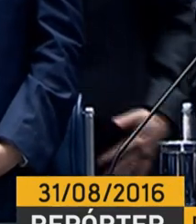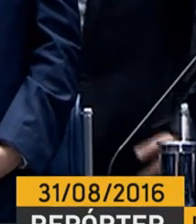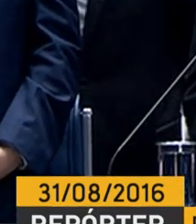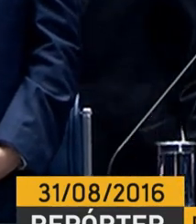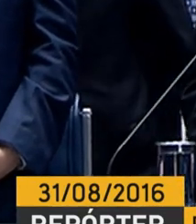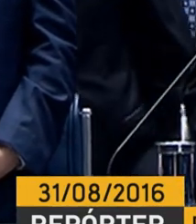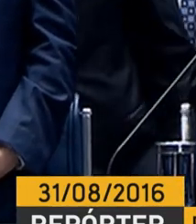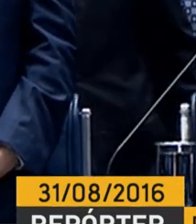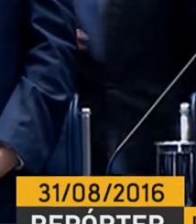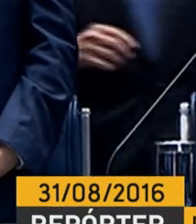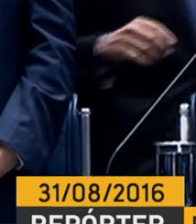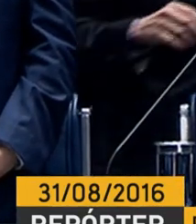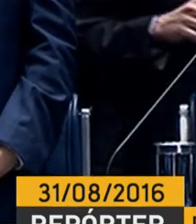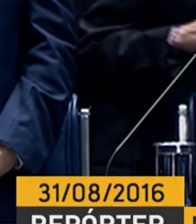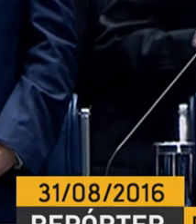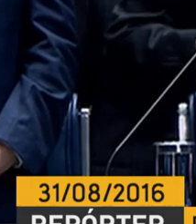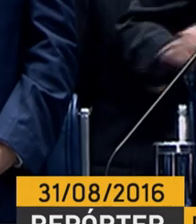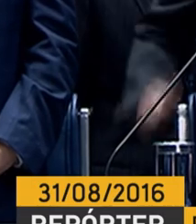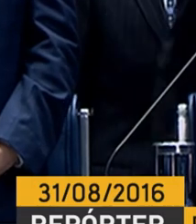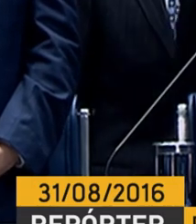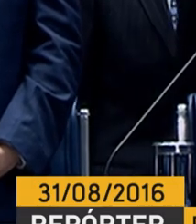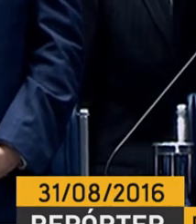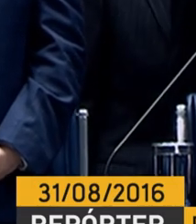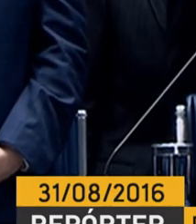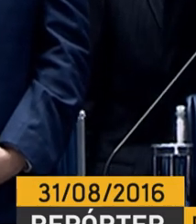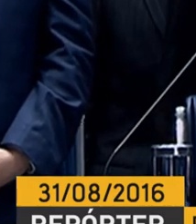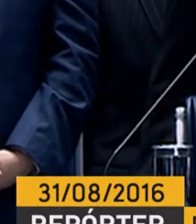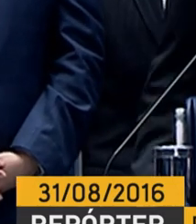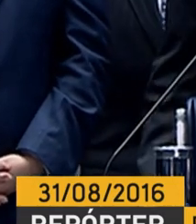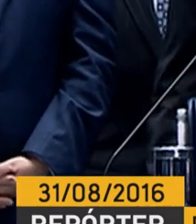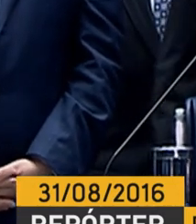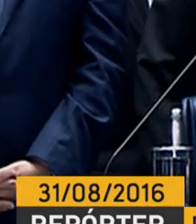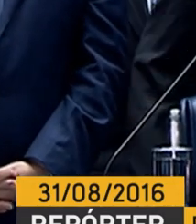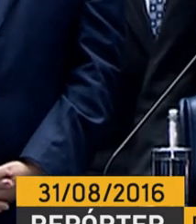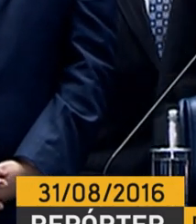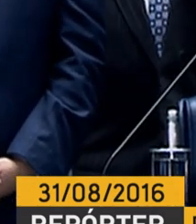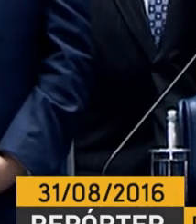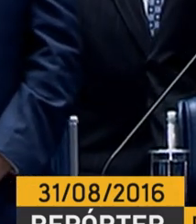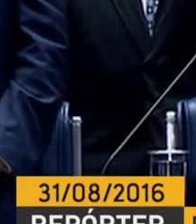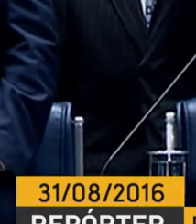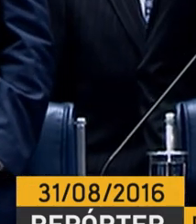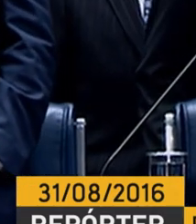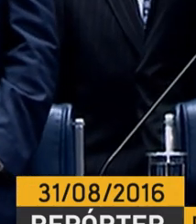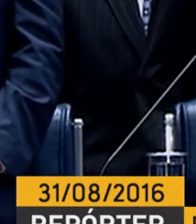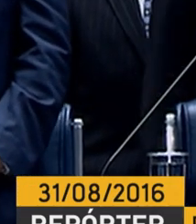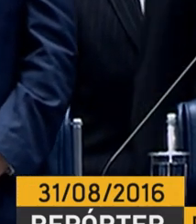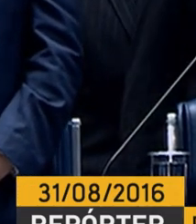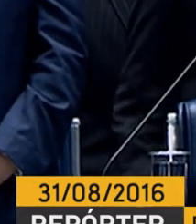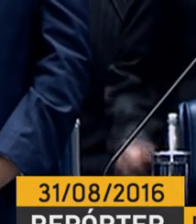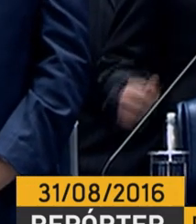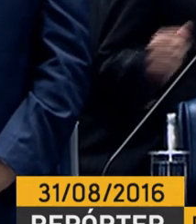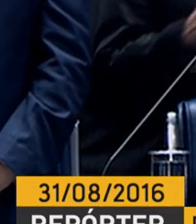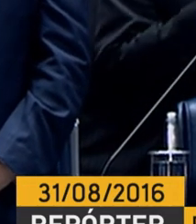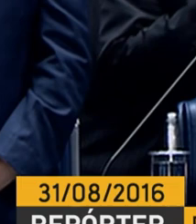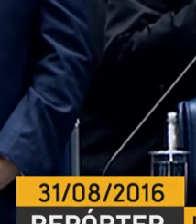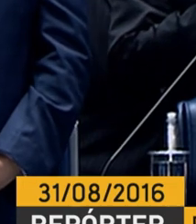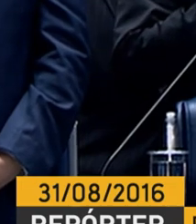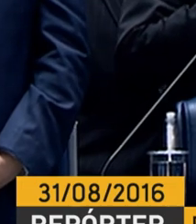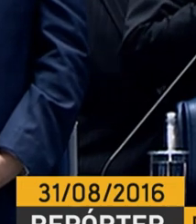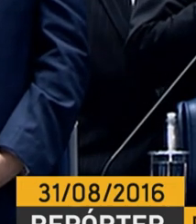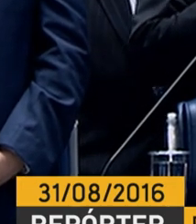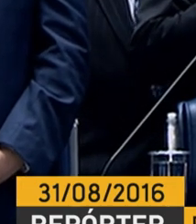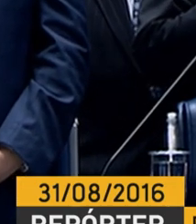Estamos juntos. O senhor primeiro secretário da mesa do Congresso Nacional, deputado Beto